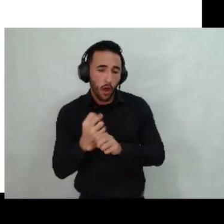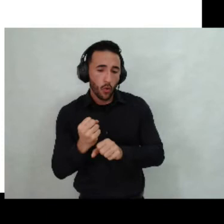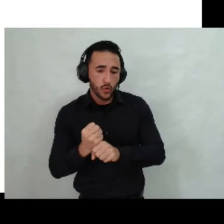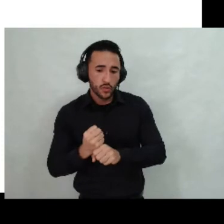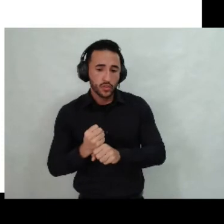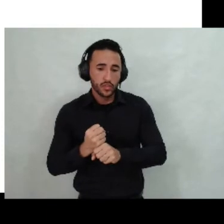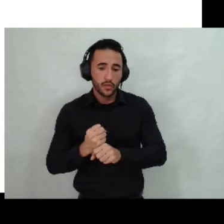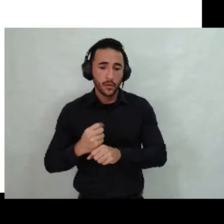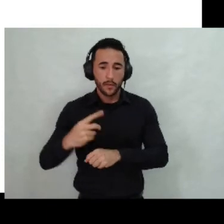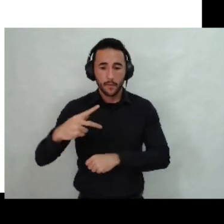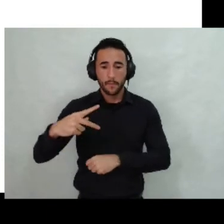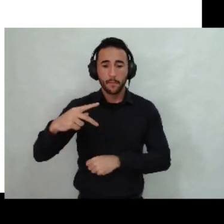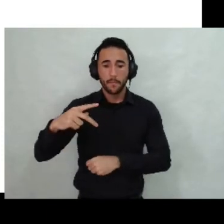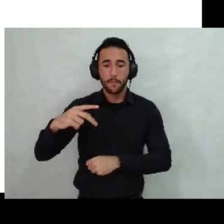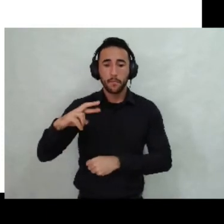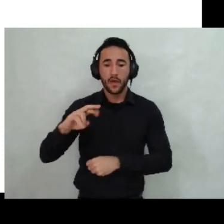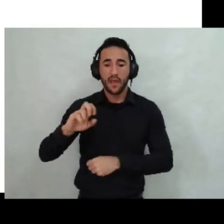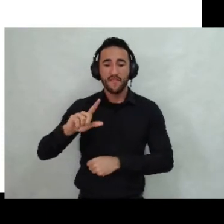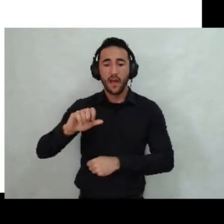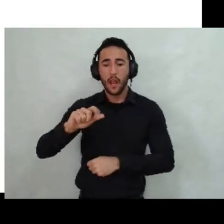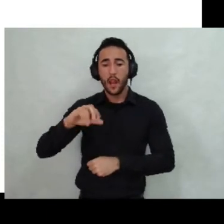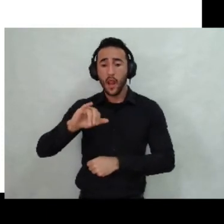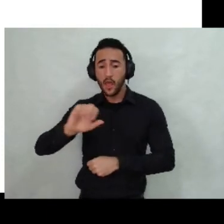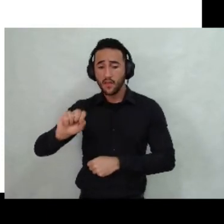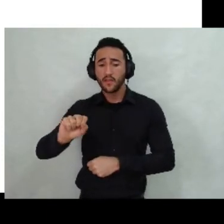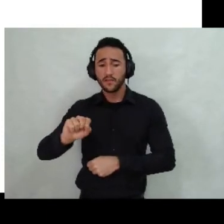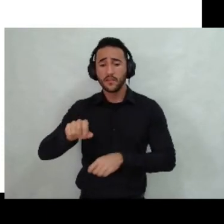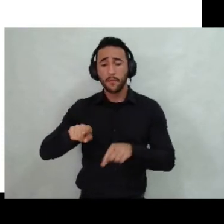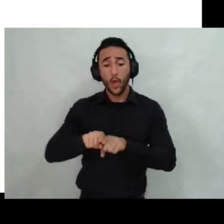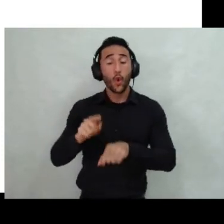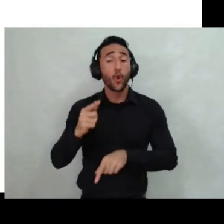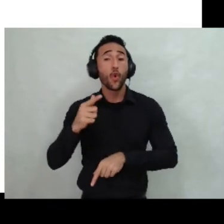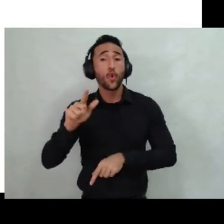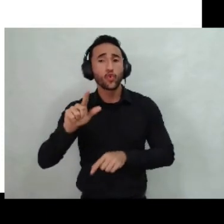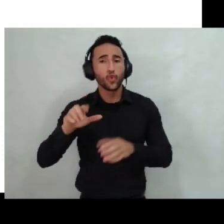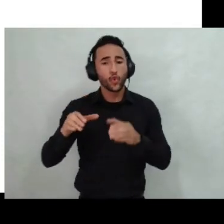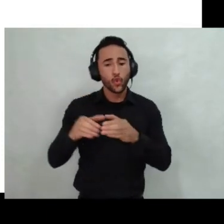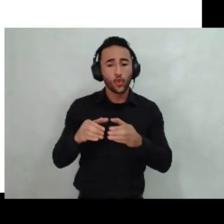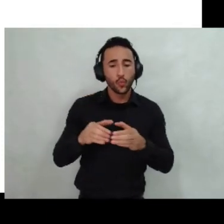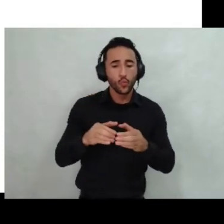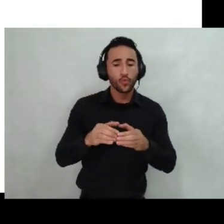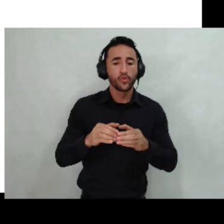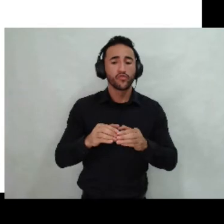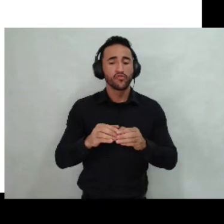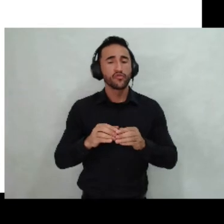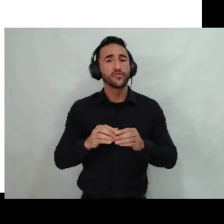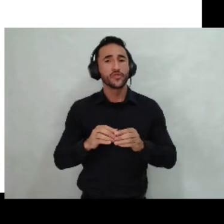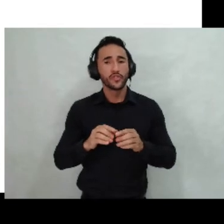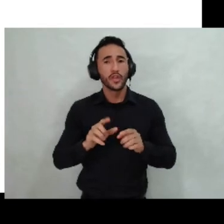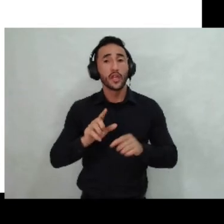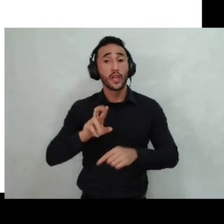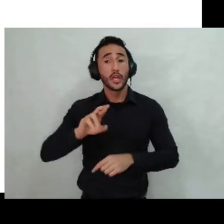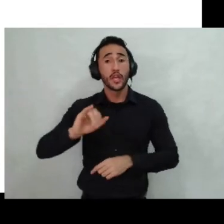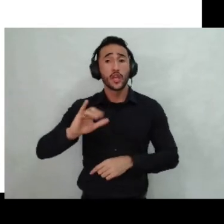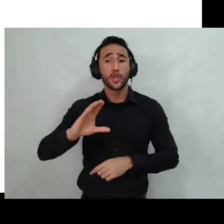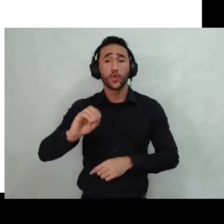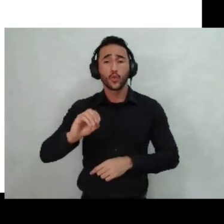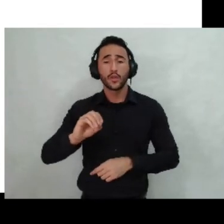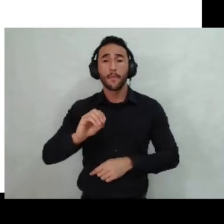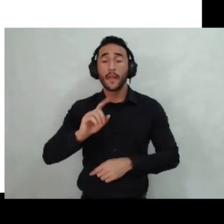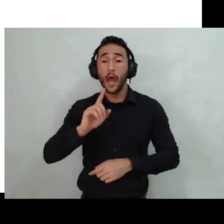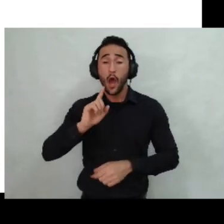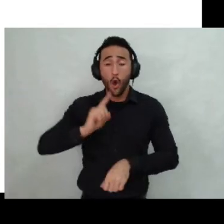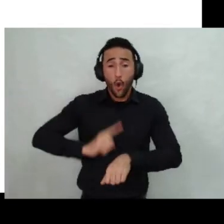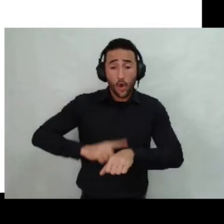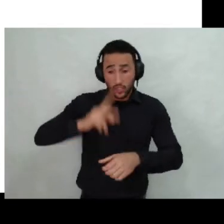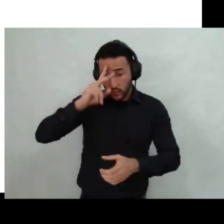As informações são colhidas ao mesmo tempo e, portanto, dão uma prontidão para a tomada de decisão. Na saúde pública,